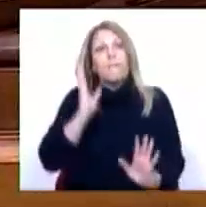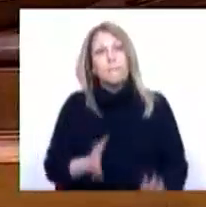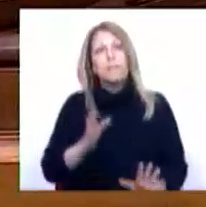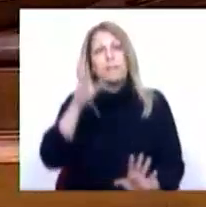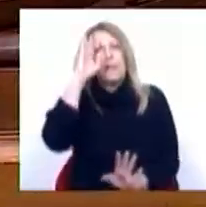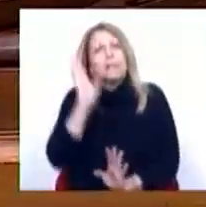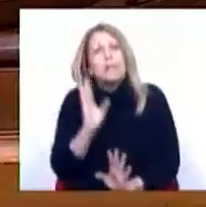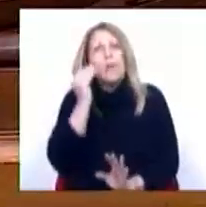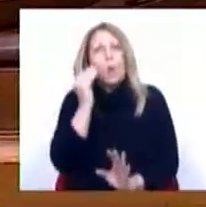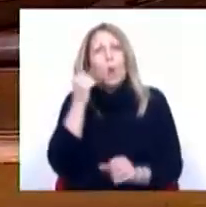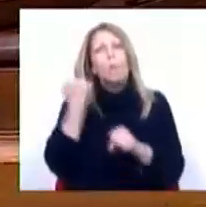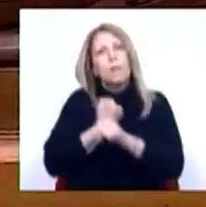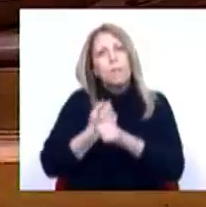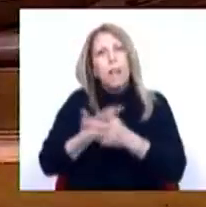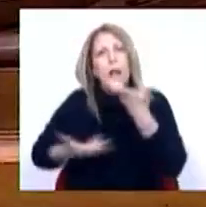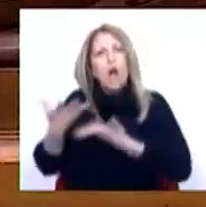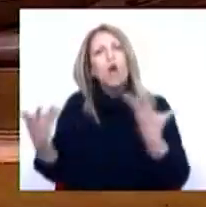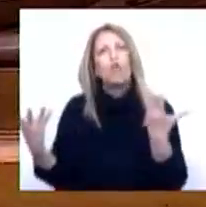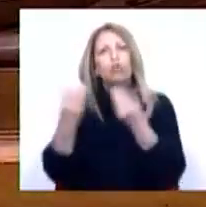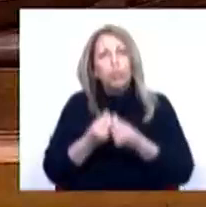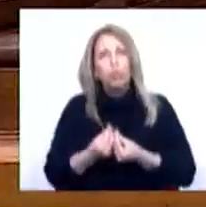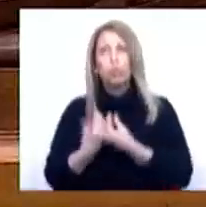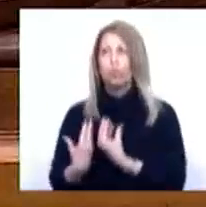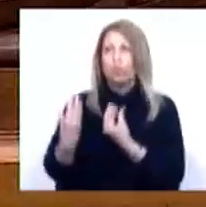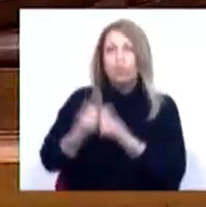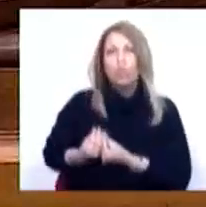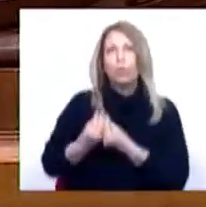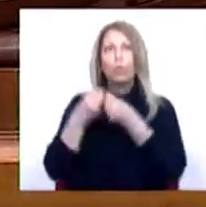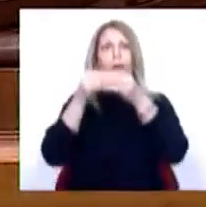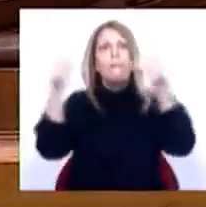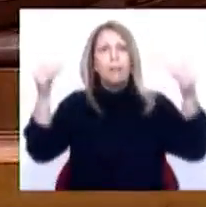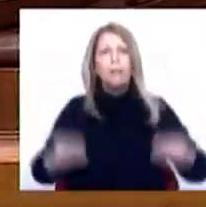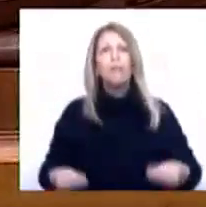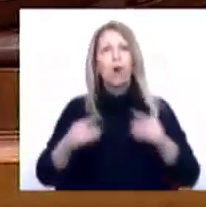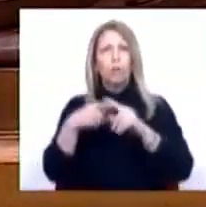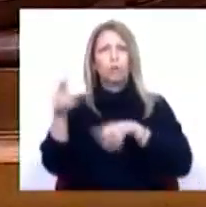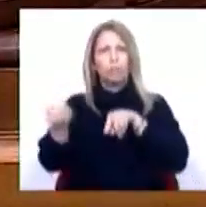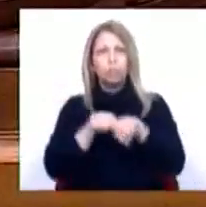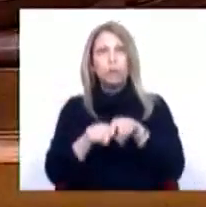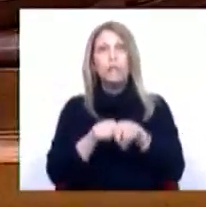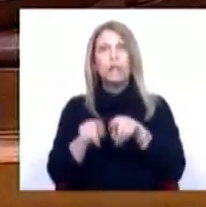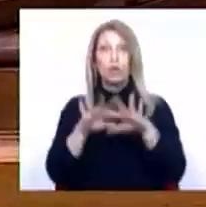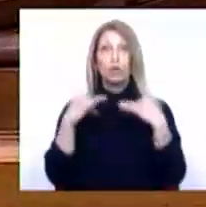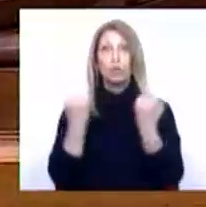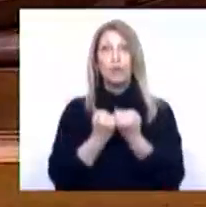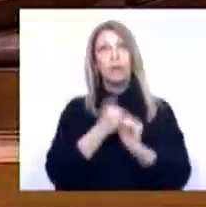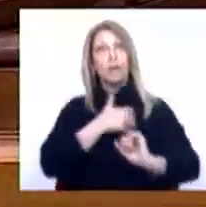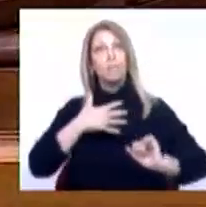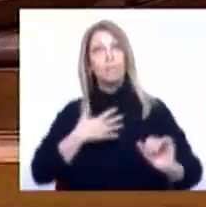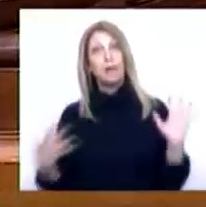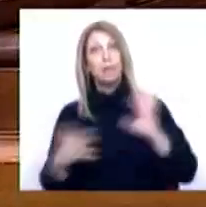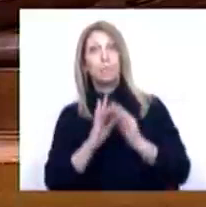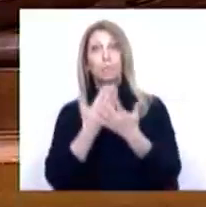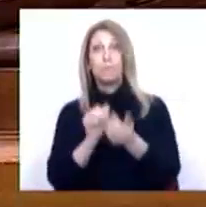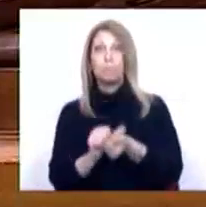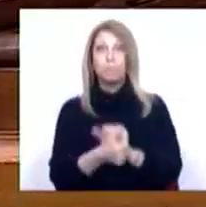outros, ombro a ombro, criando grandes plataformas colaborativas, políticas, sociais, empresariais, para mudar para melhor